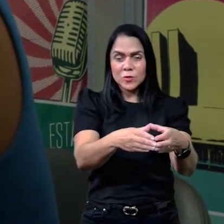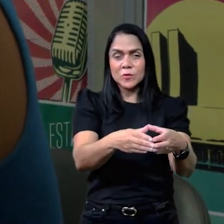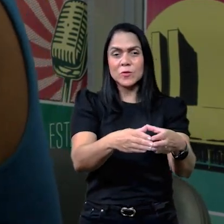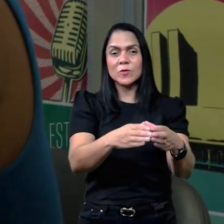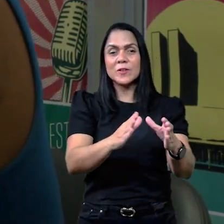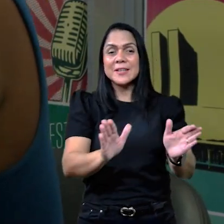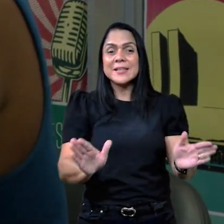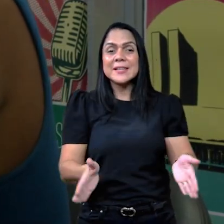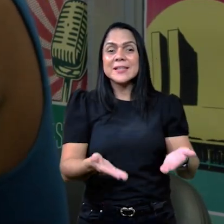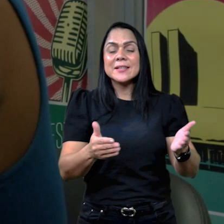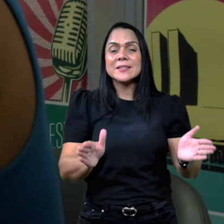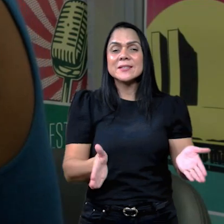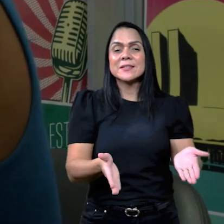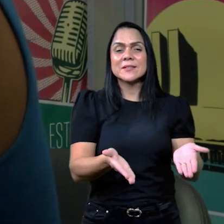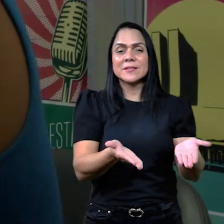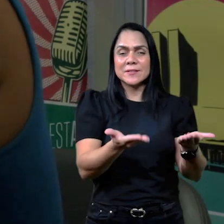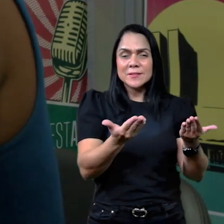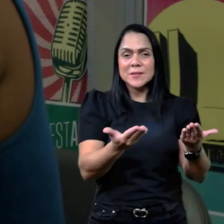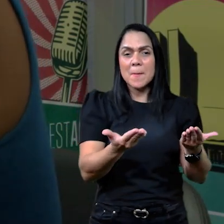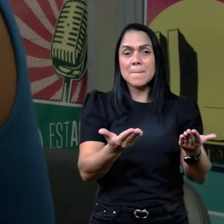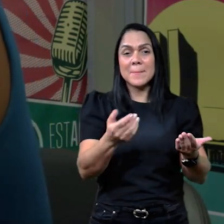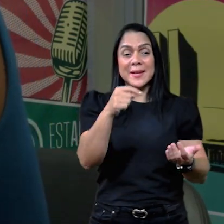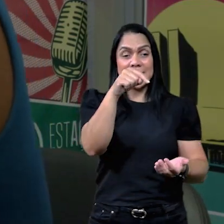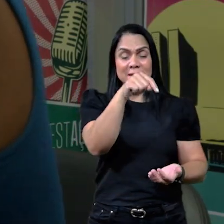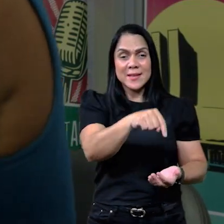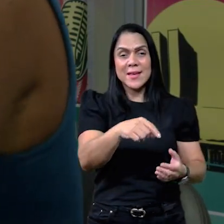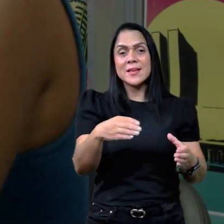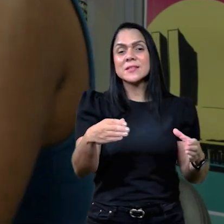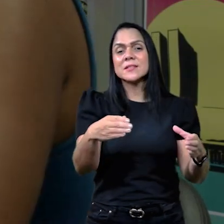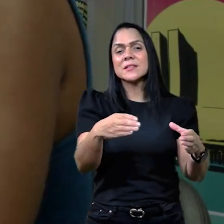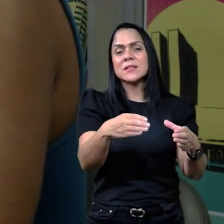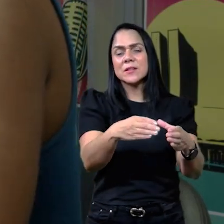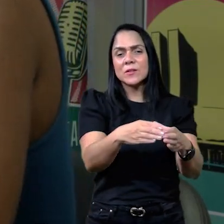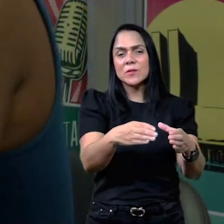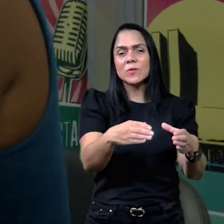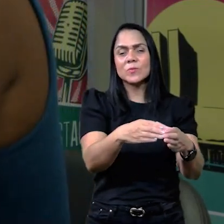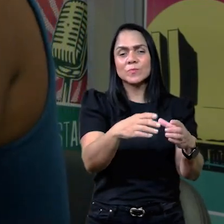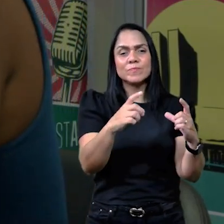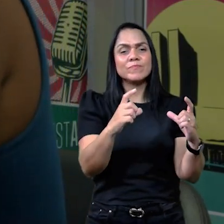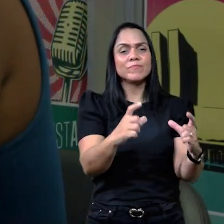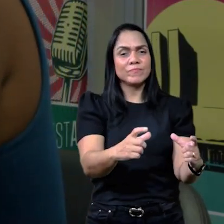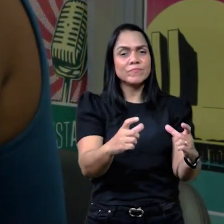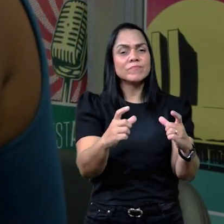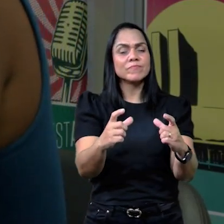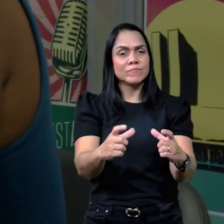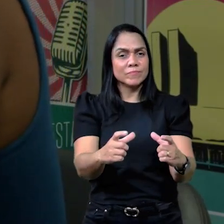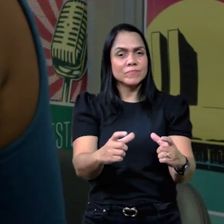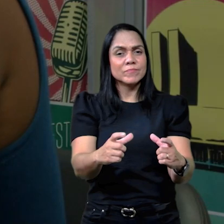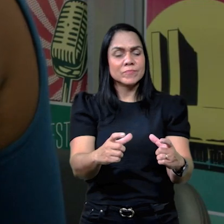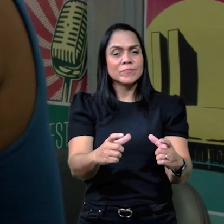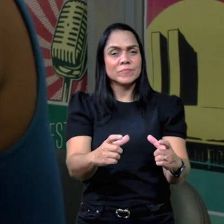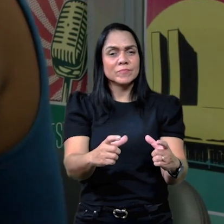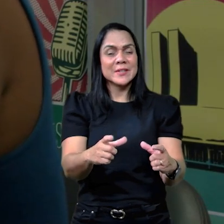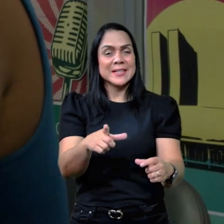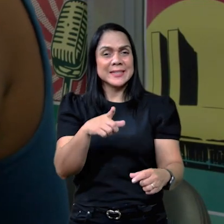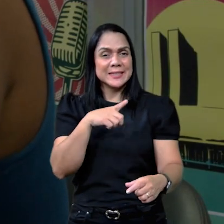de iniciativas, né, para que esse território possa terem lá,